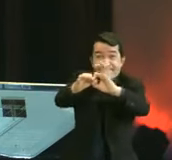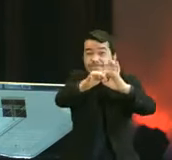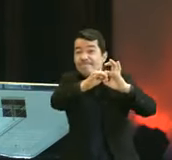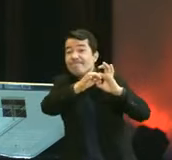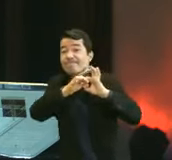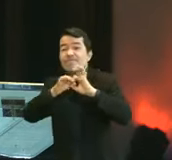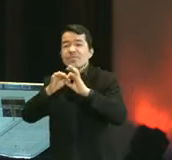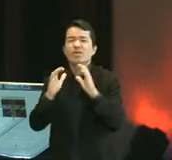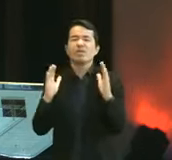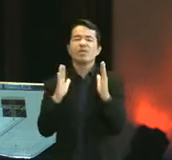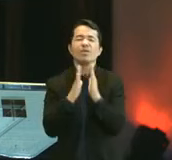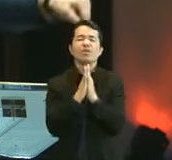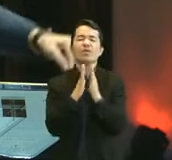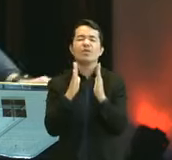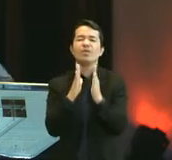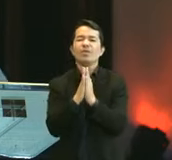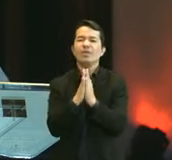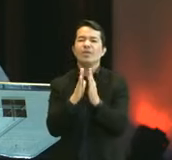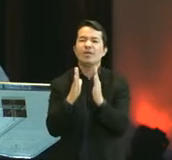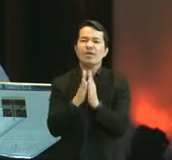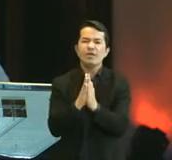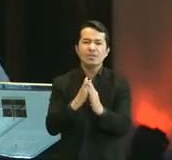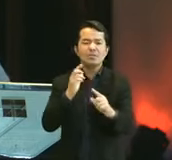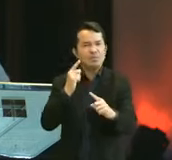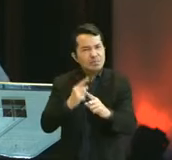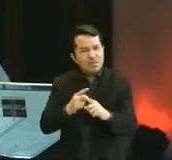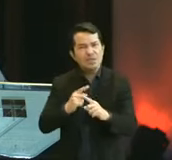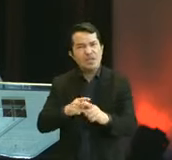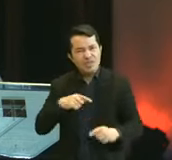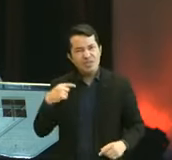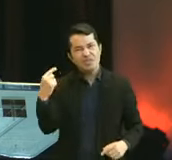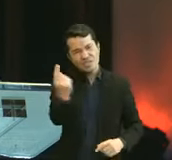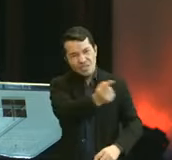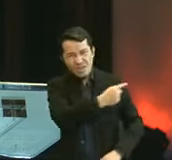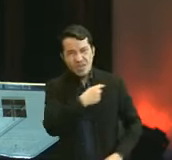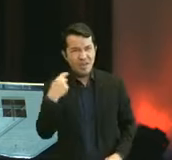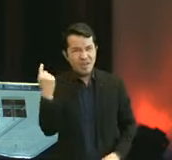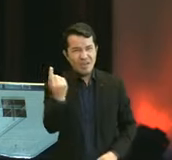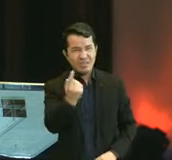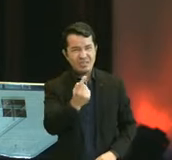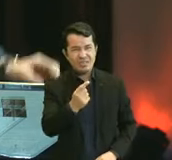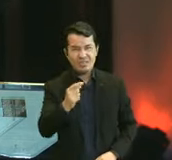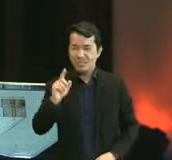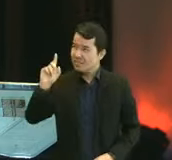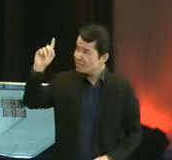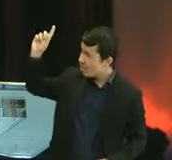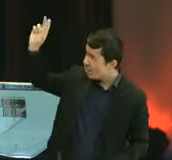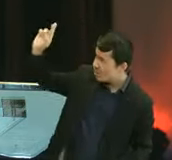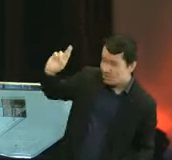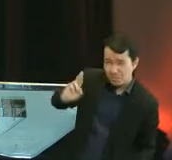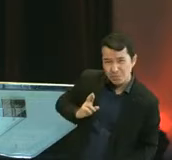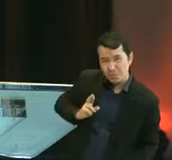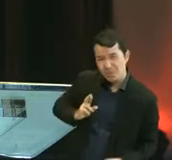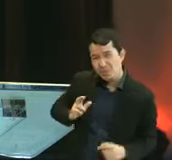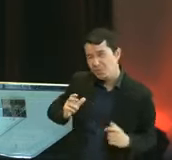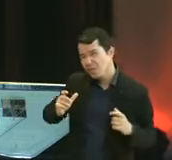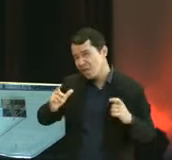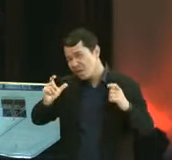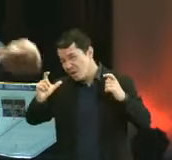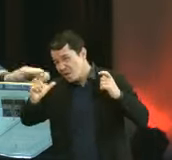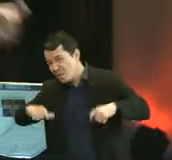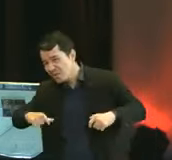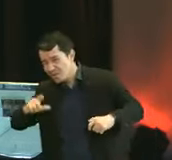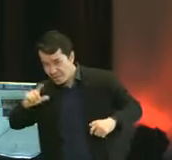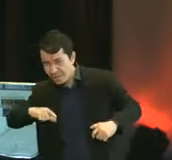a resposta que precisamos, ela não vem nas mãos de pessoas, ela é uma intervenção de Deus